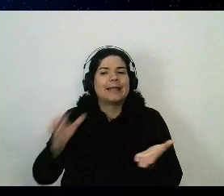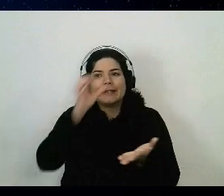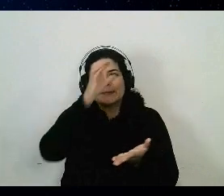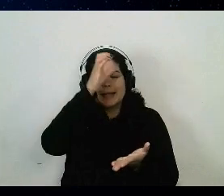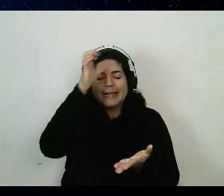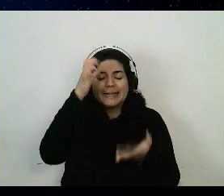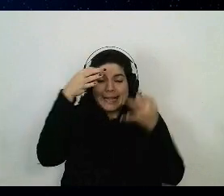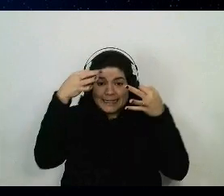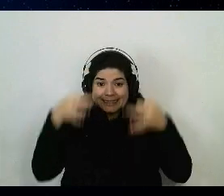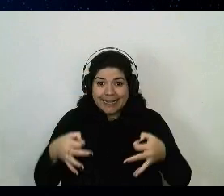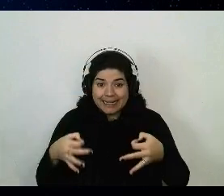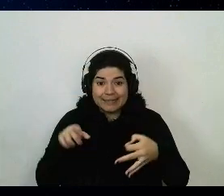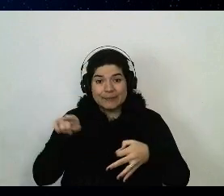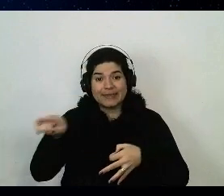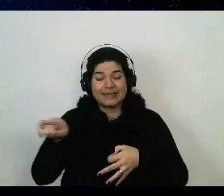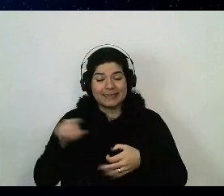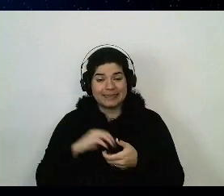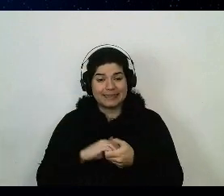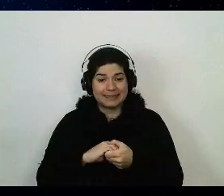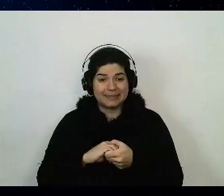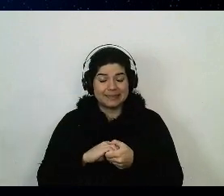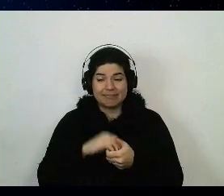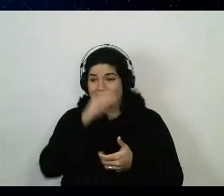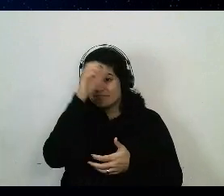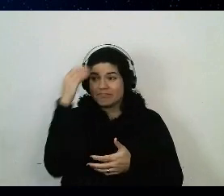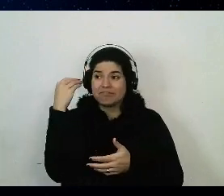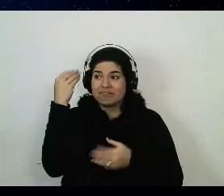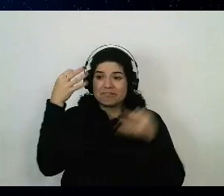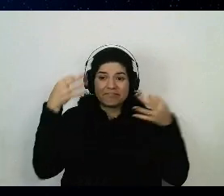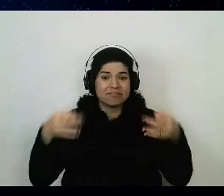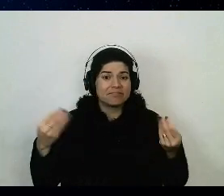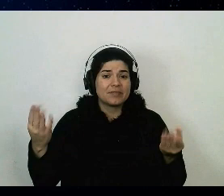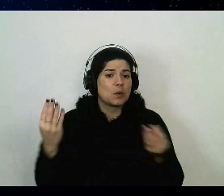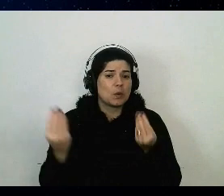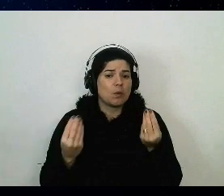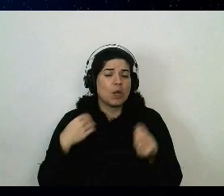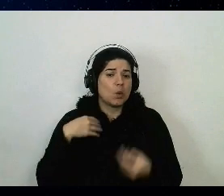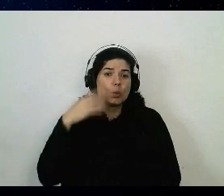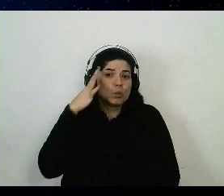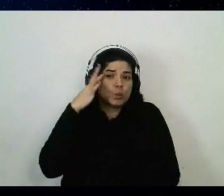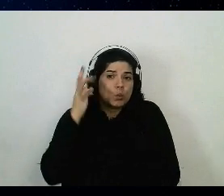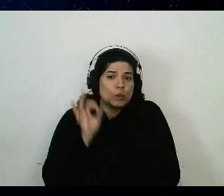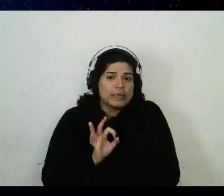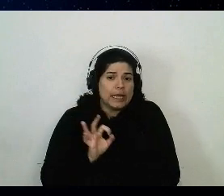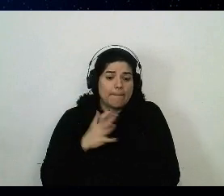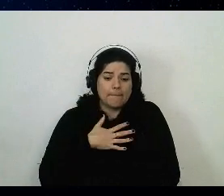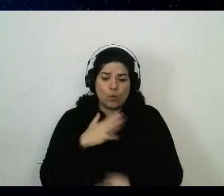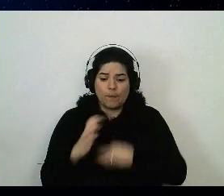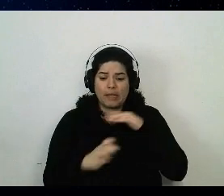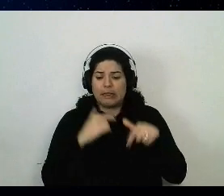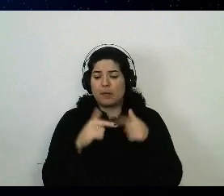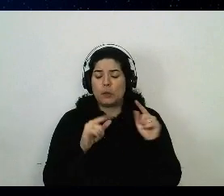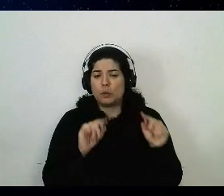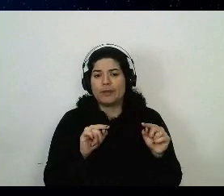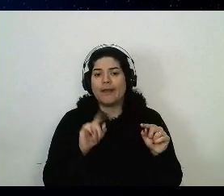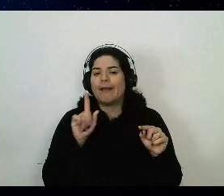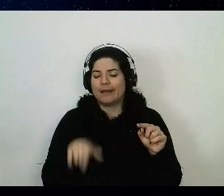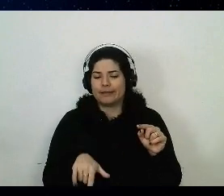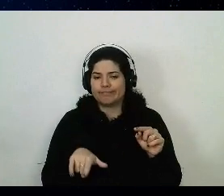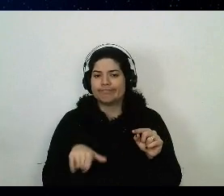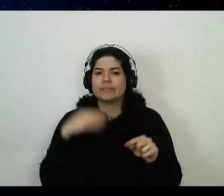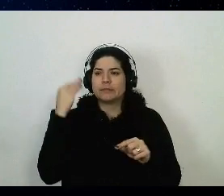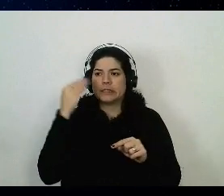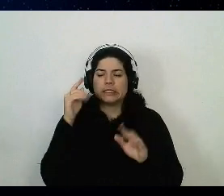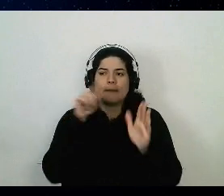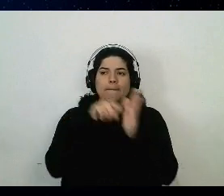Se tudo para mim não faz sentido e eu simplesmente não entendo direito o que a minha organização faz, isso é experiência de causa, de perguntar para as pessoas